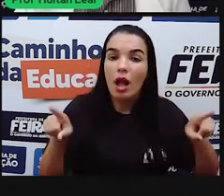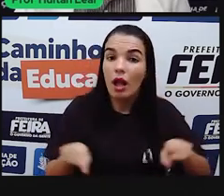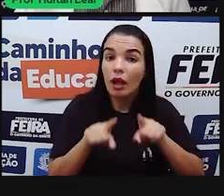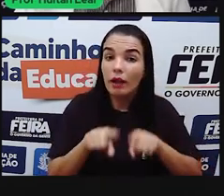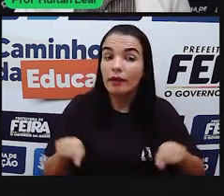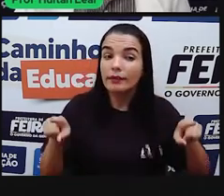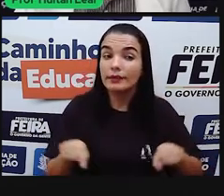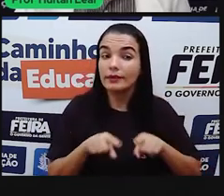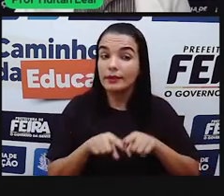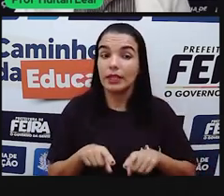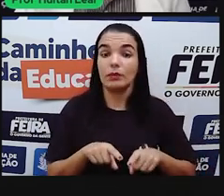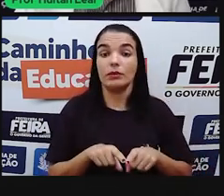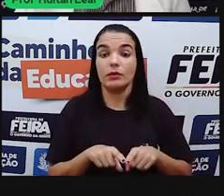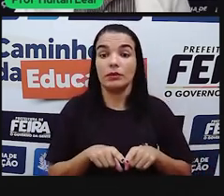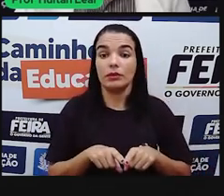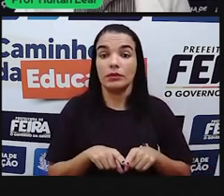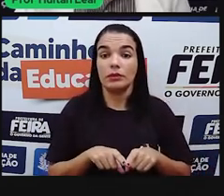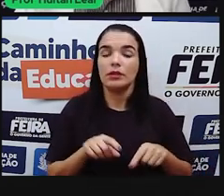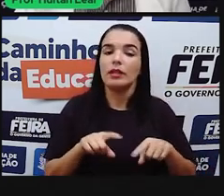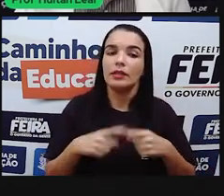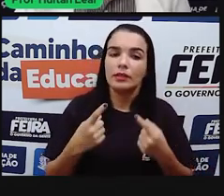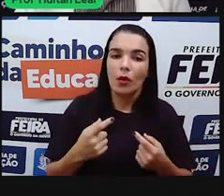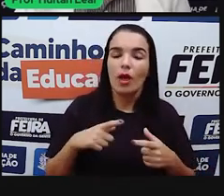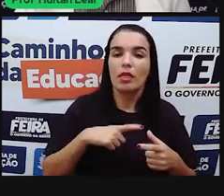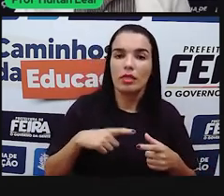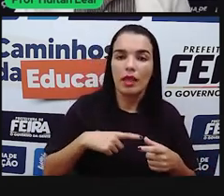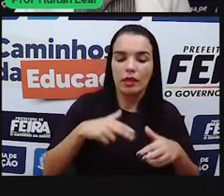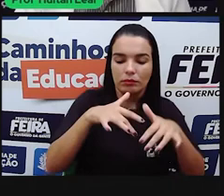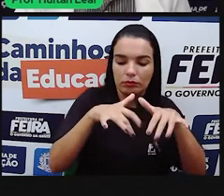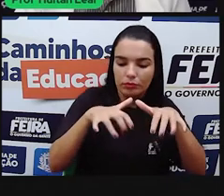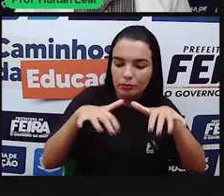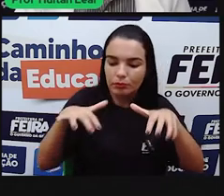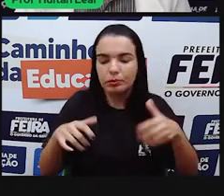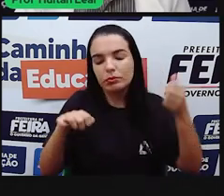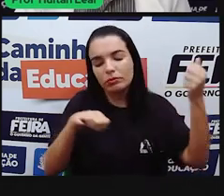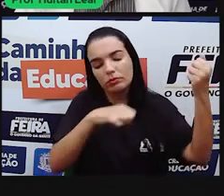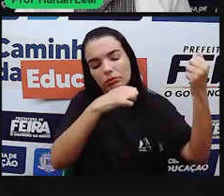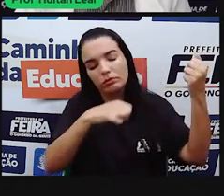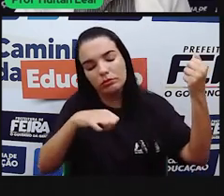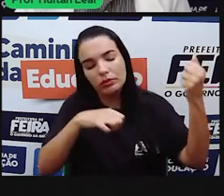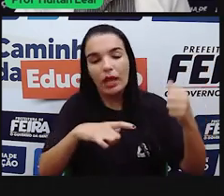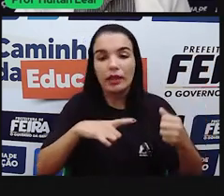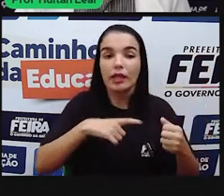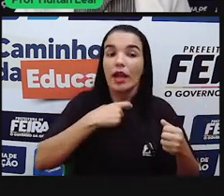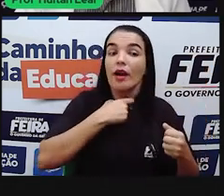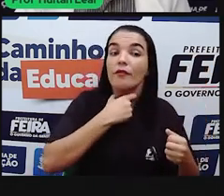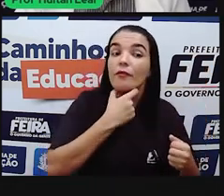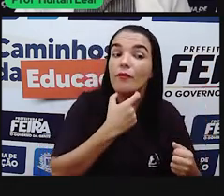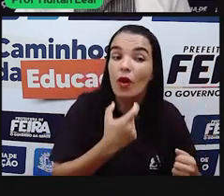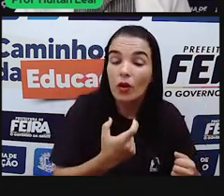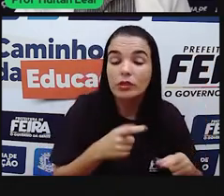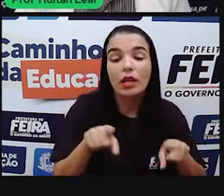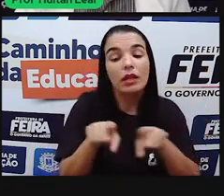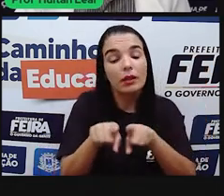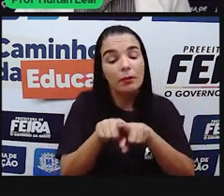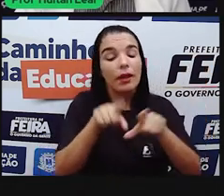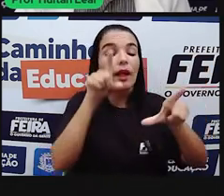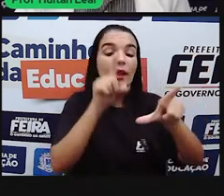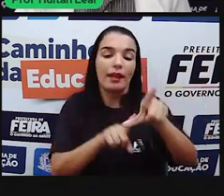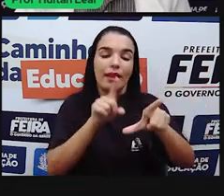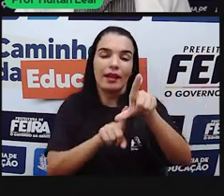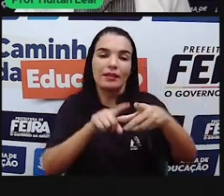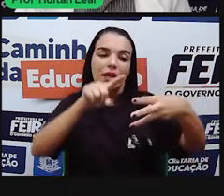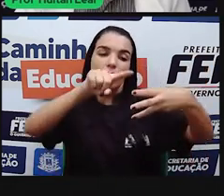os instrumentos que fazem a harmonia, temos a voz do cantor que faz a melodia, e temos a letra da